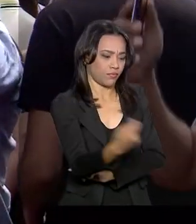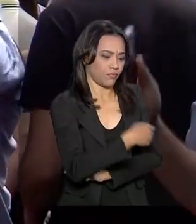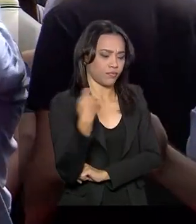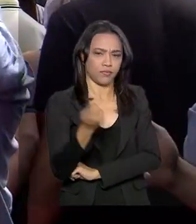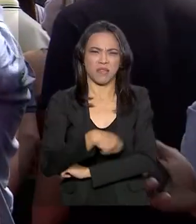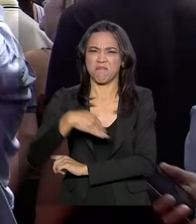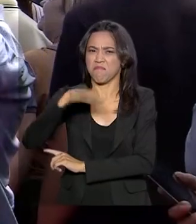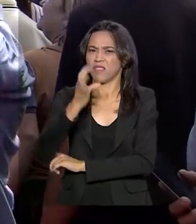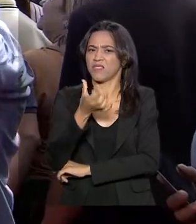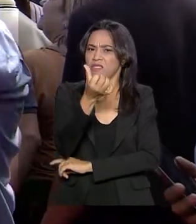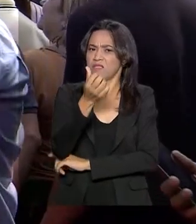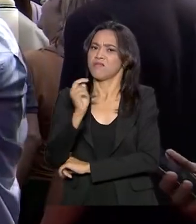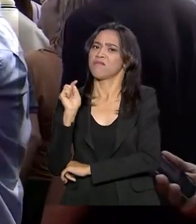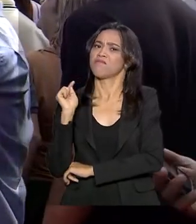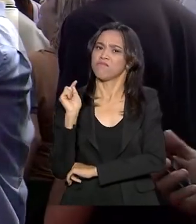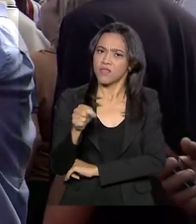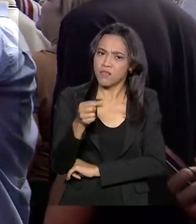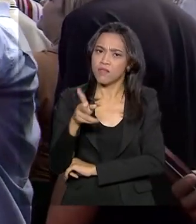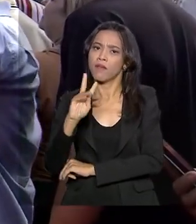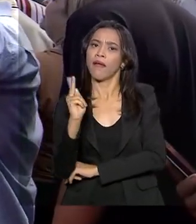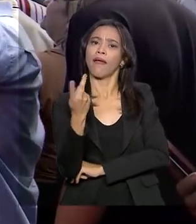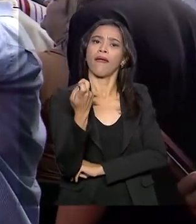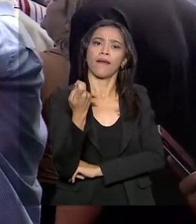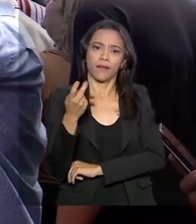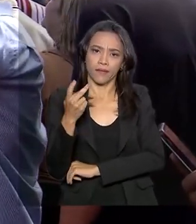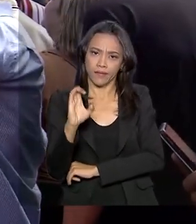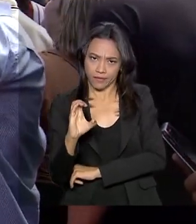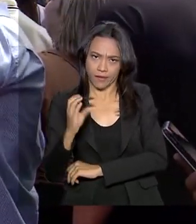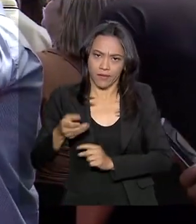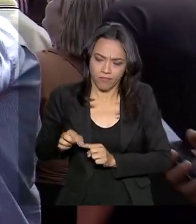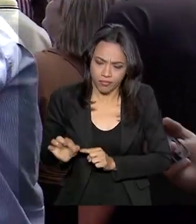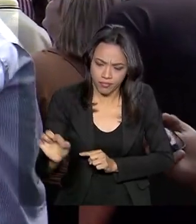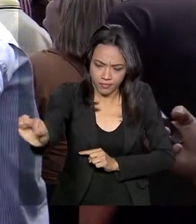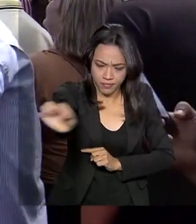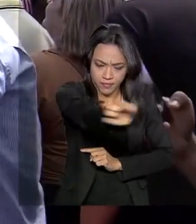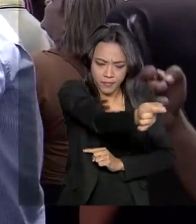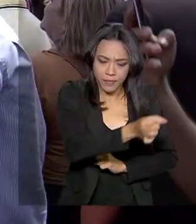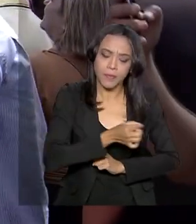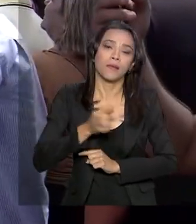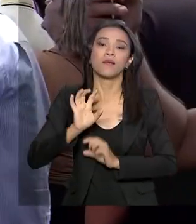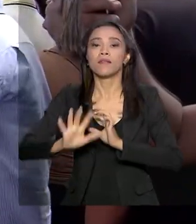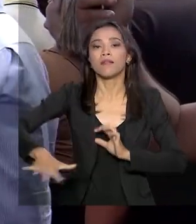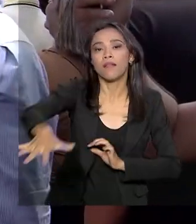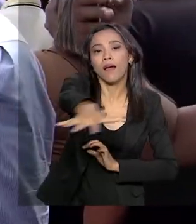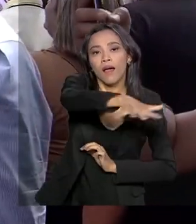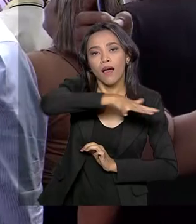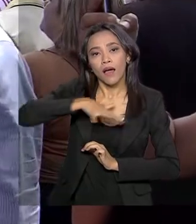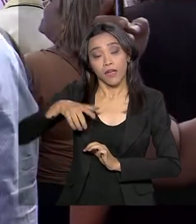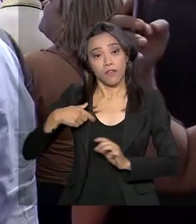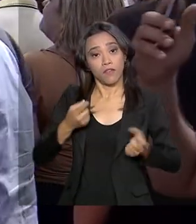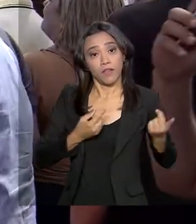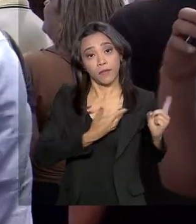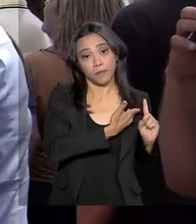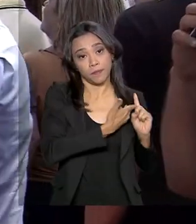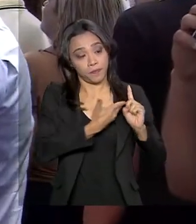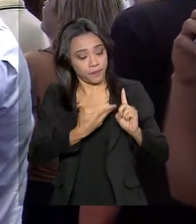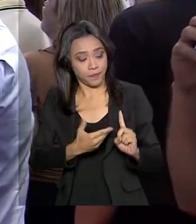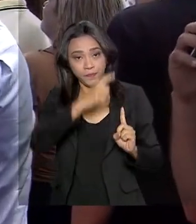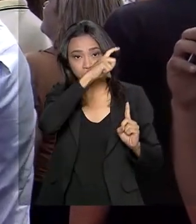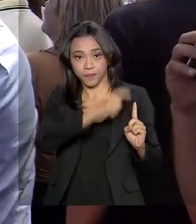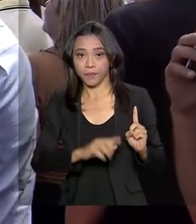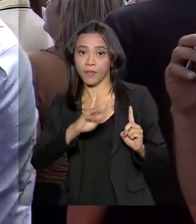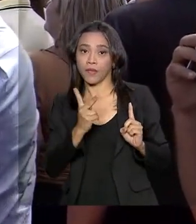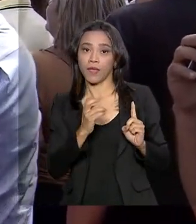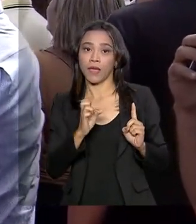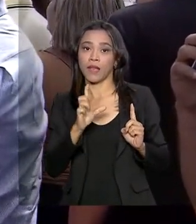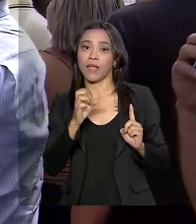mil hectares e o destaque é para a produção de orgânicos. O presidente Jair Bolsonaro, Renata, veio acompanhado do general Augusto